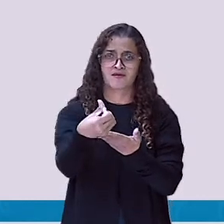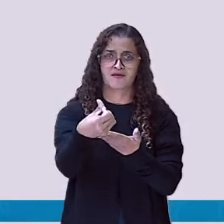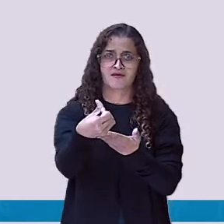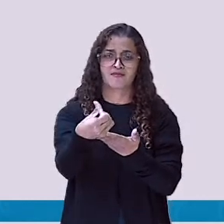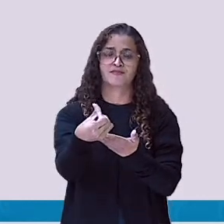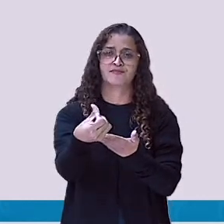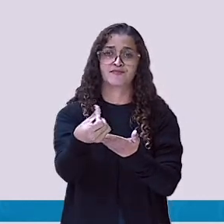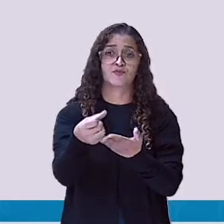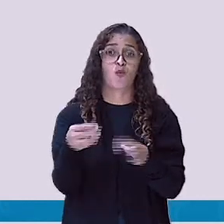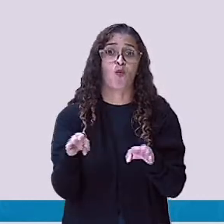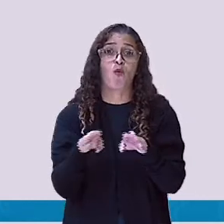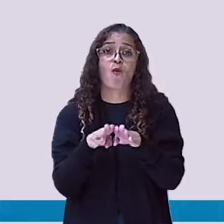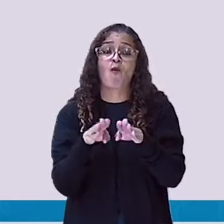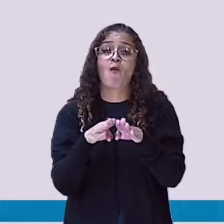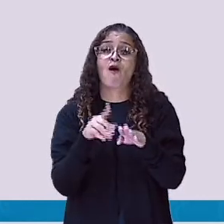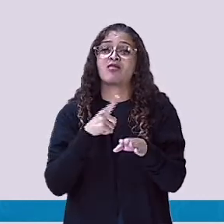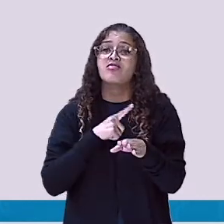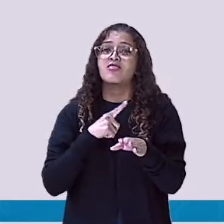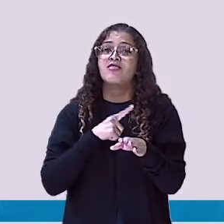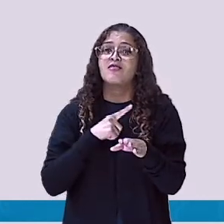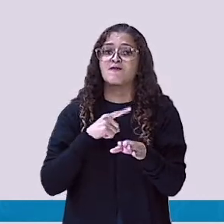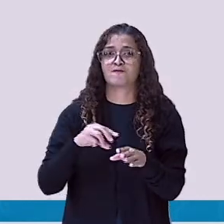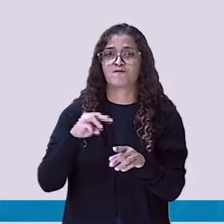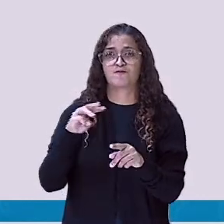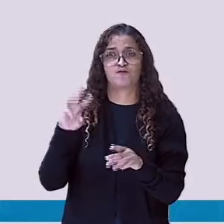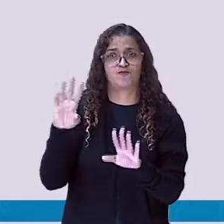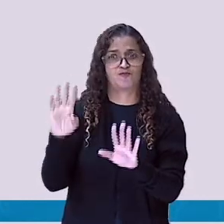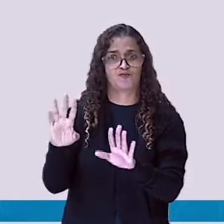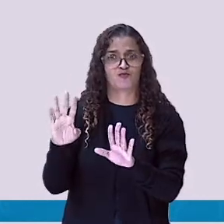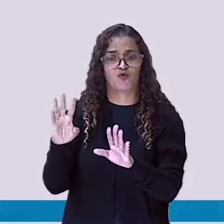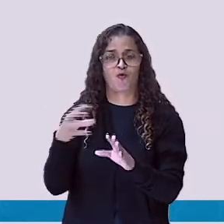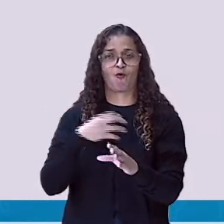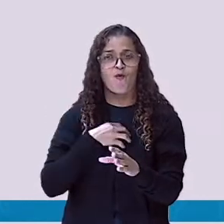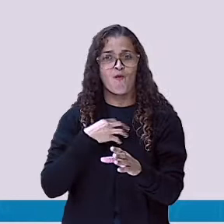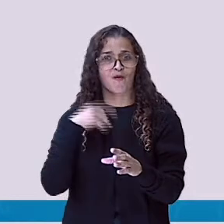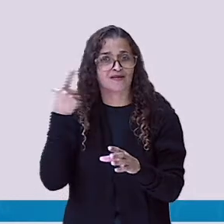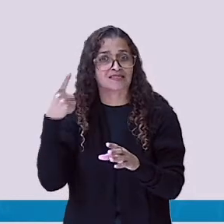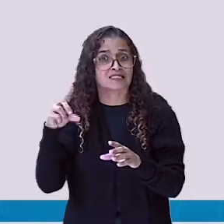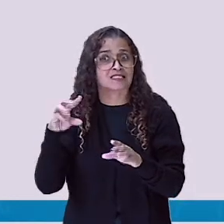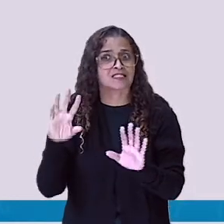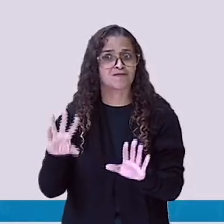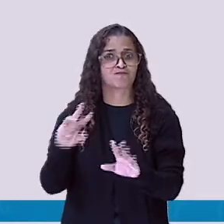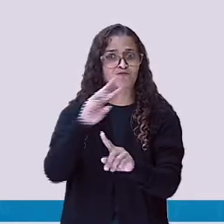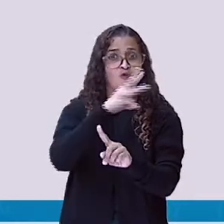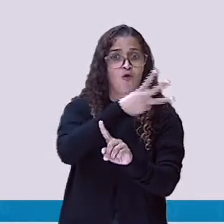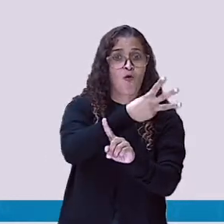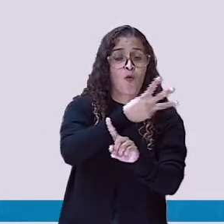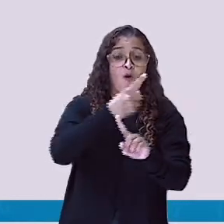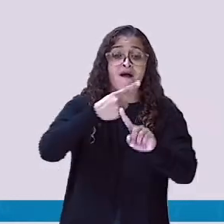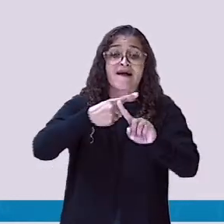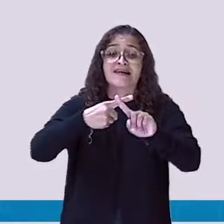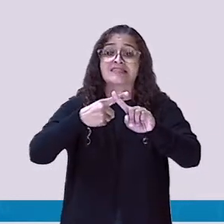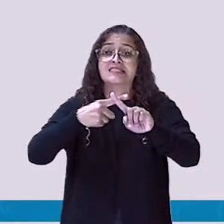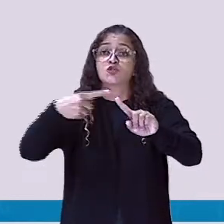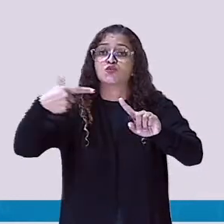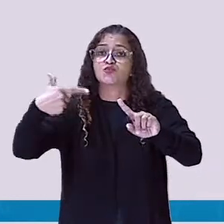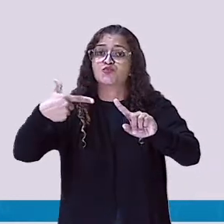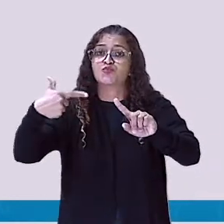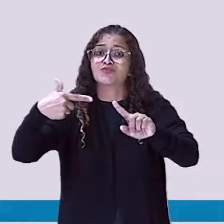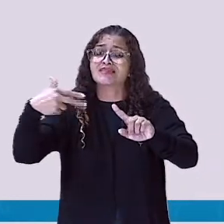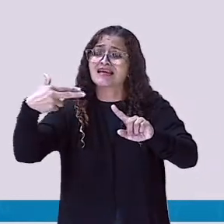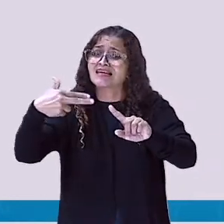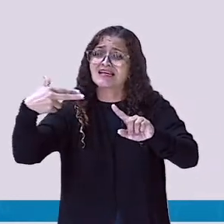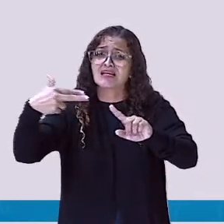Temos também 3 vezes o número 2, que é